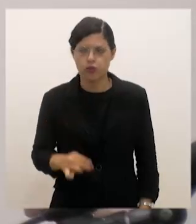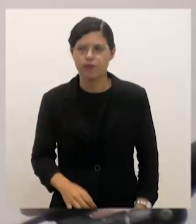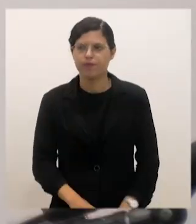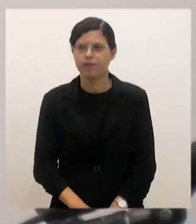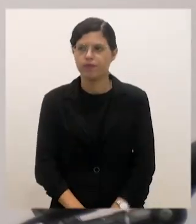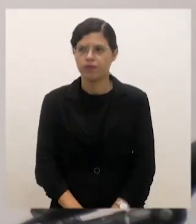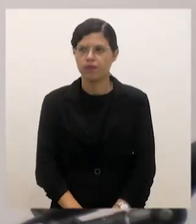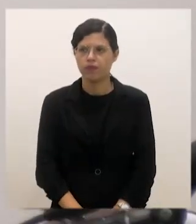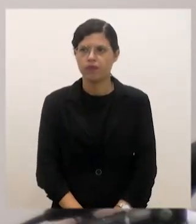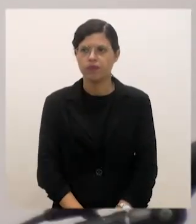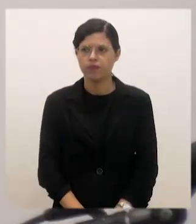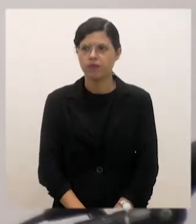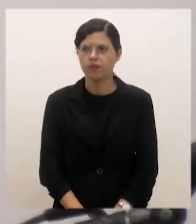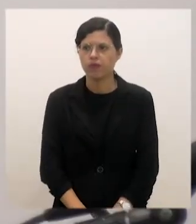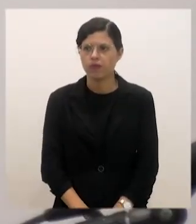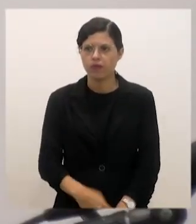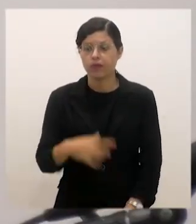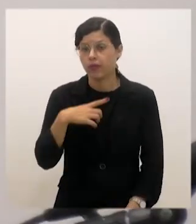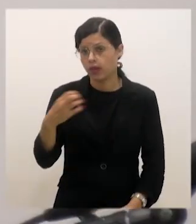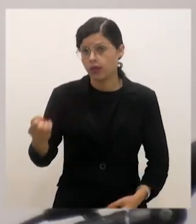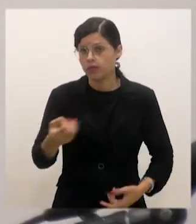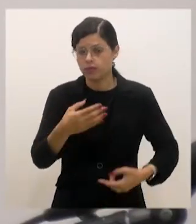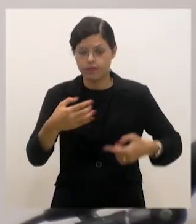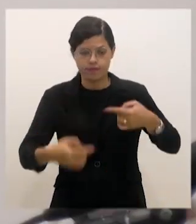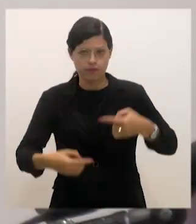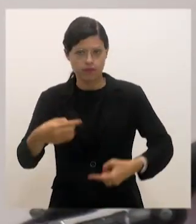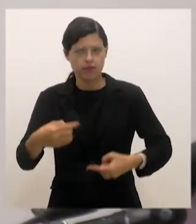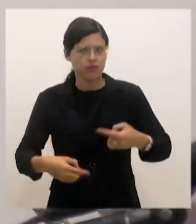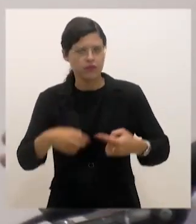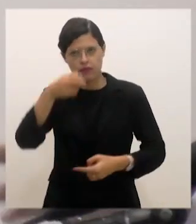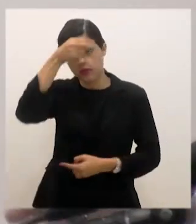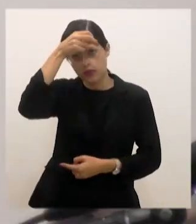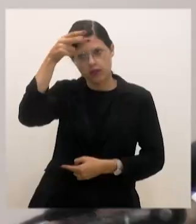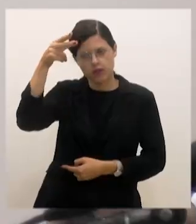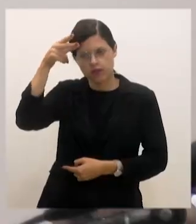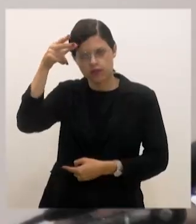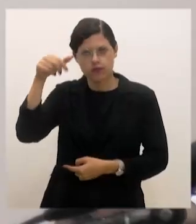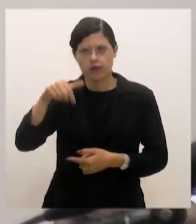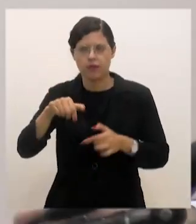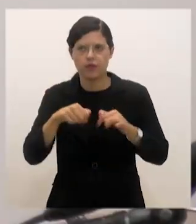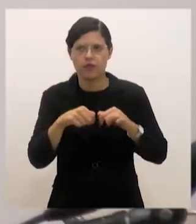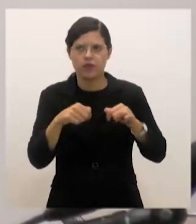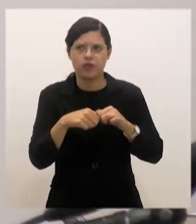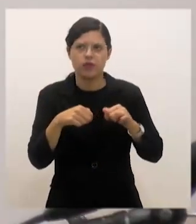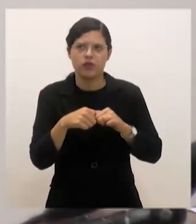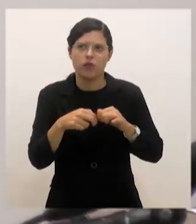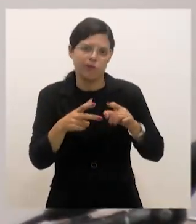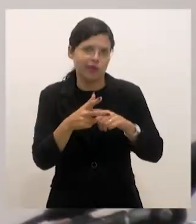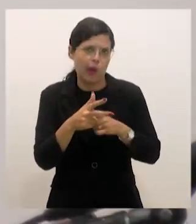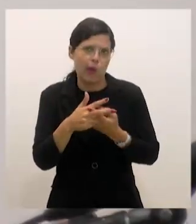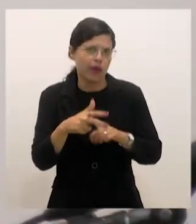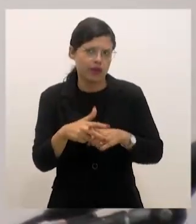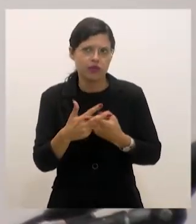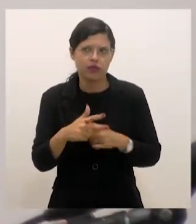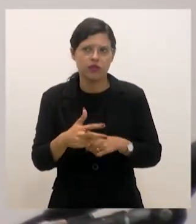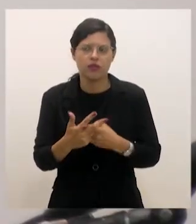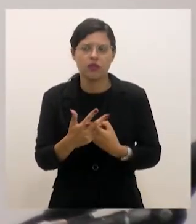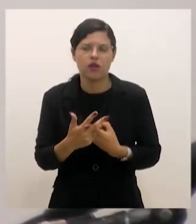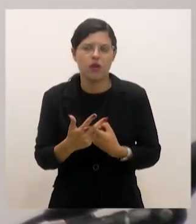E aí houve uma nova discussão entre os prefeitos para que pudesse ser feita uma retificação